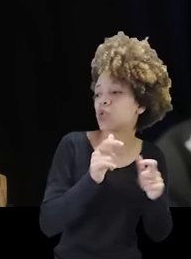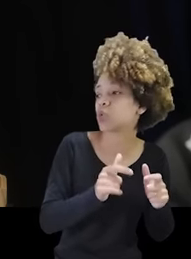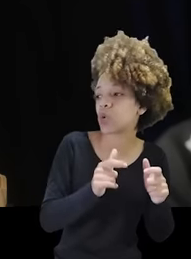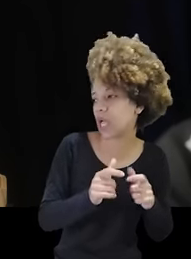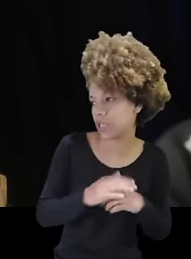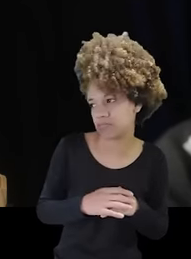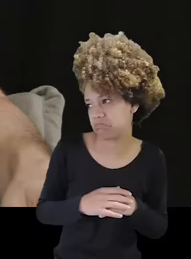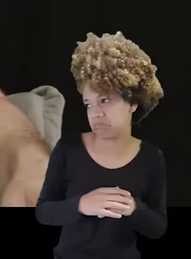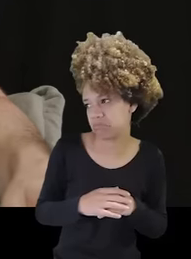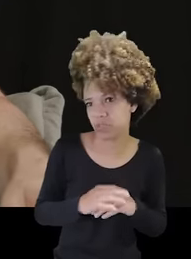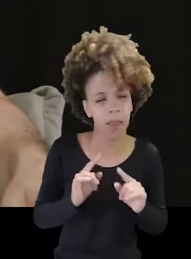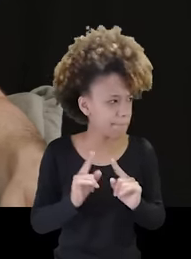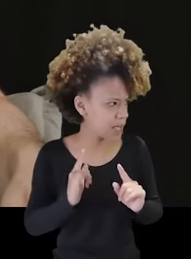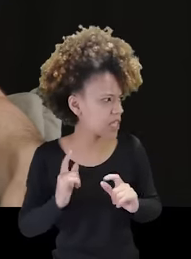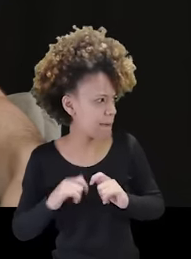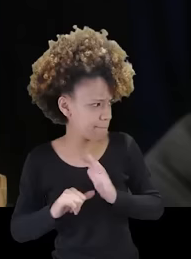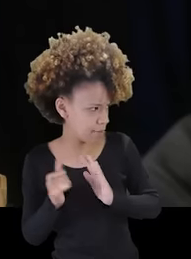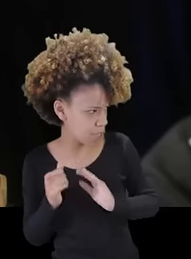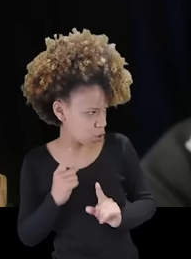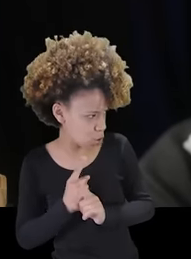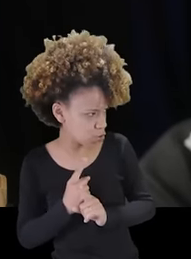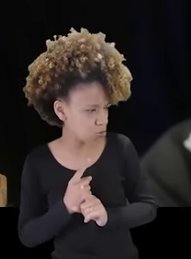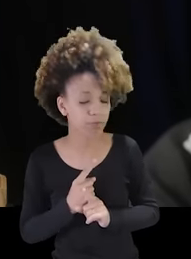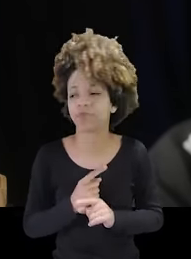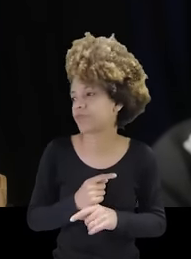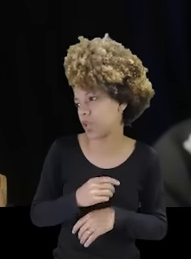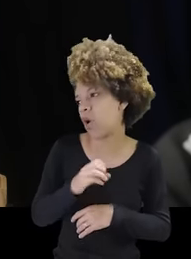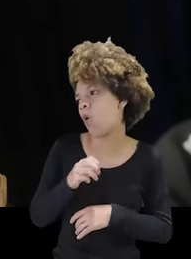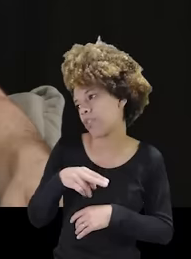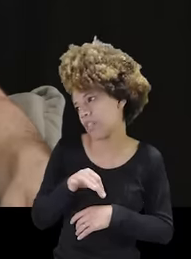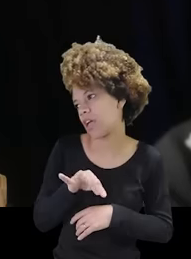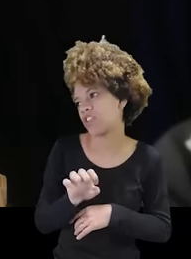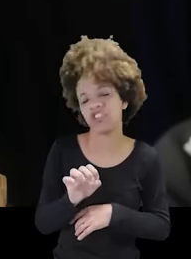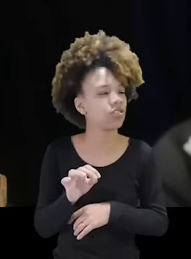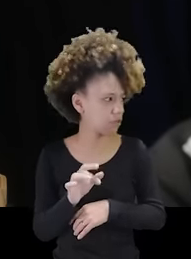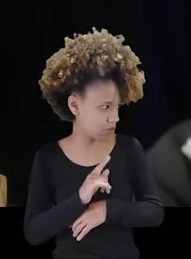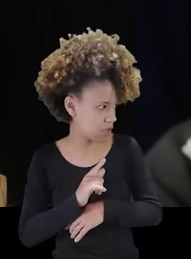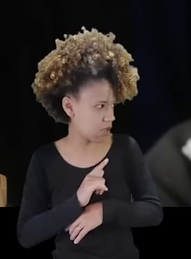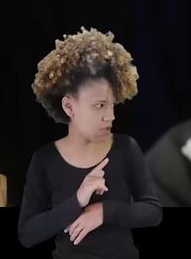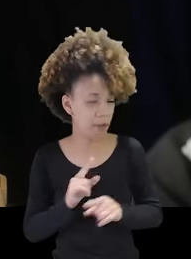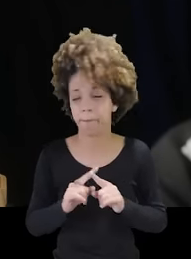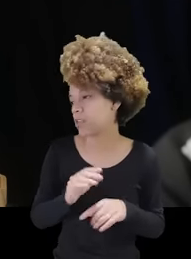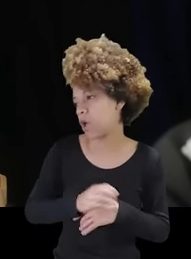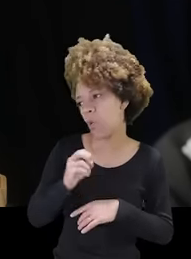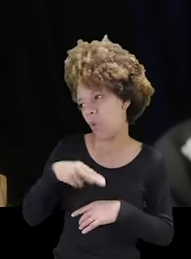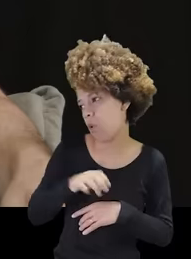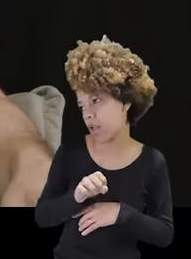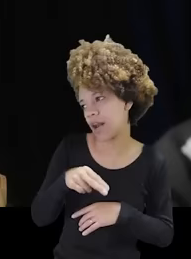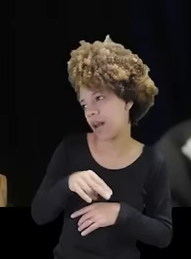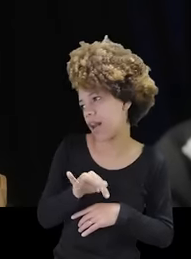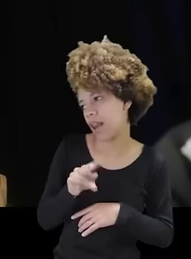já mas tem sexo no primeiro encontro é o night tem mas ele chamou de One Night